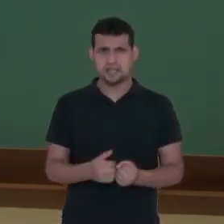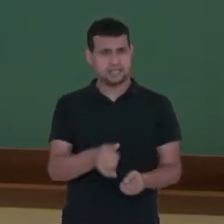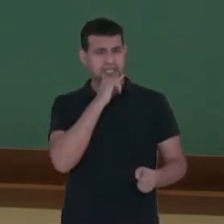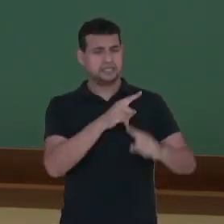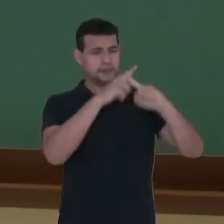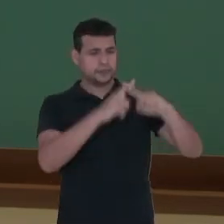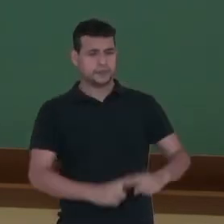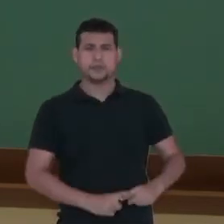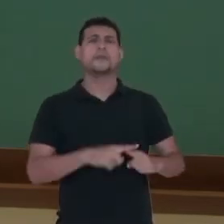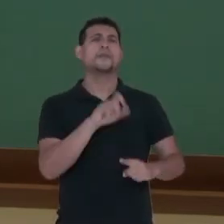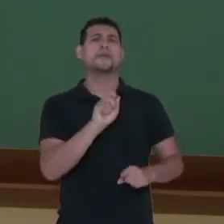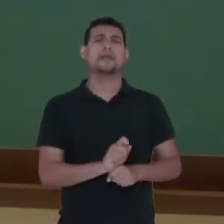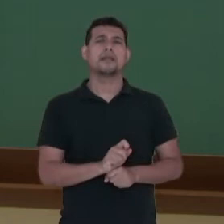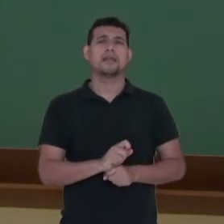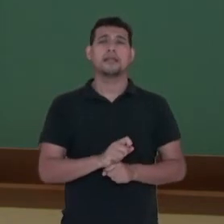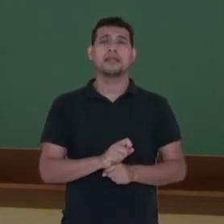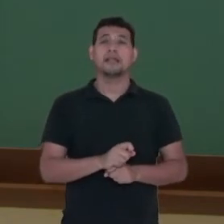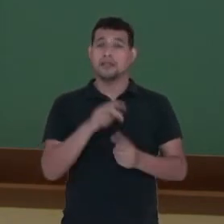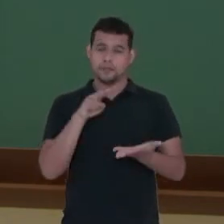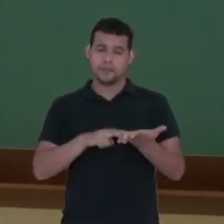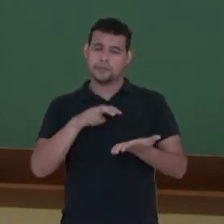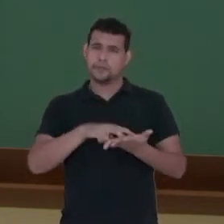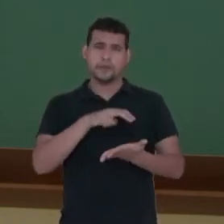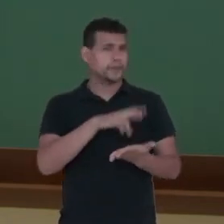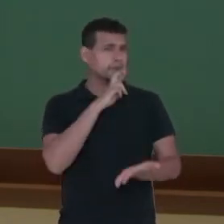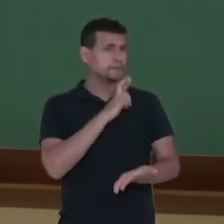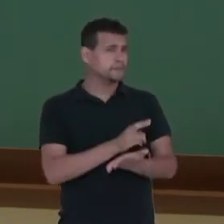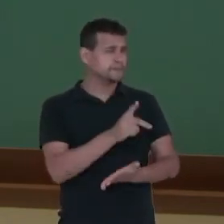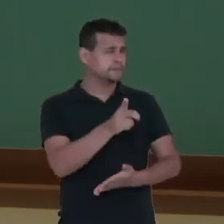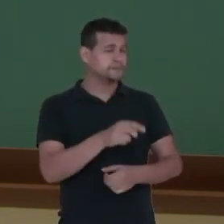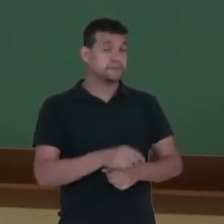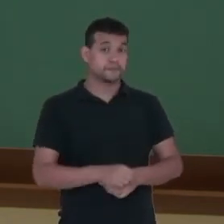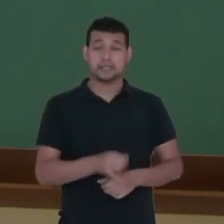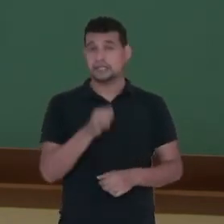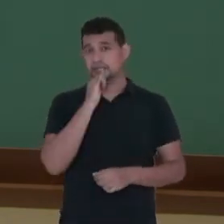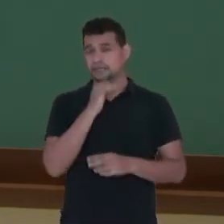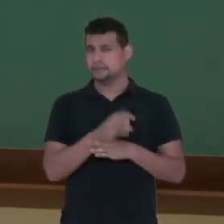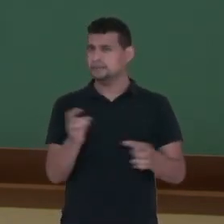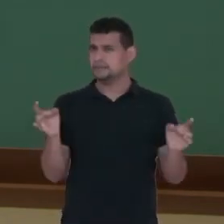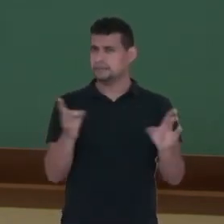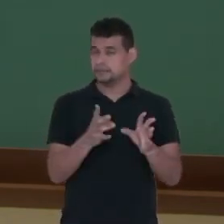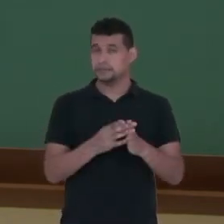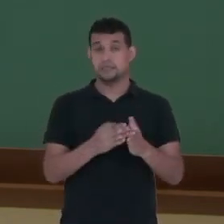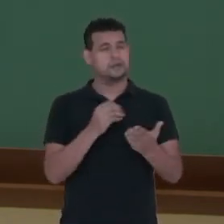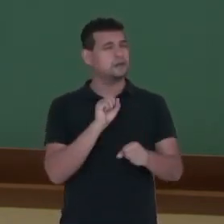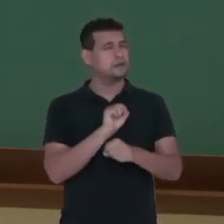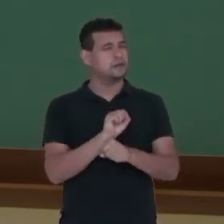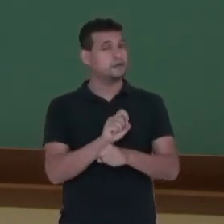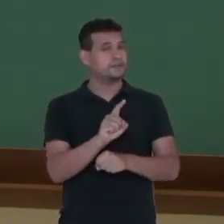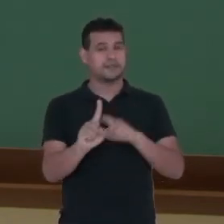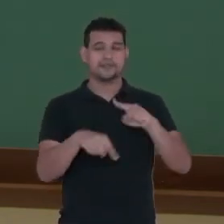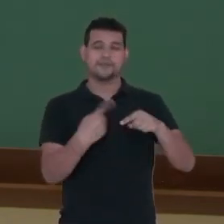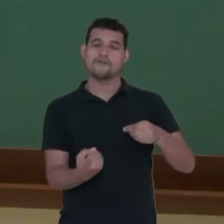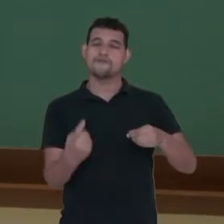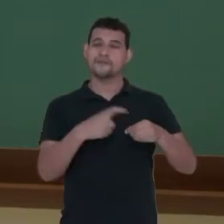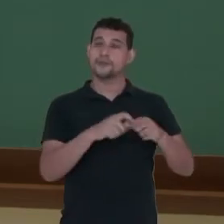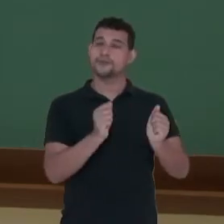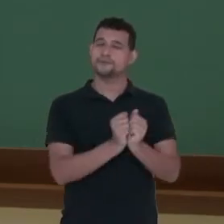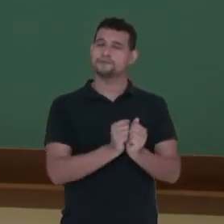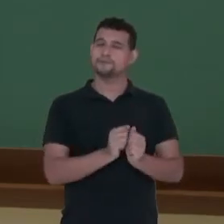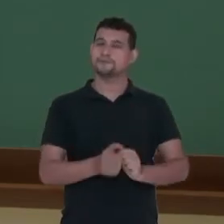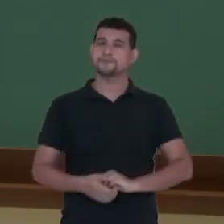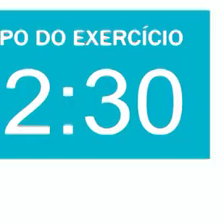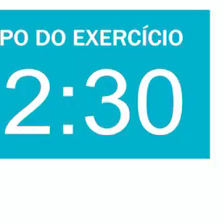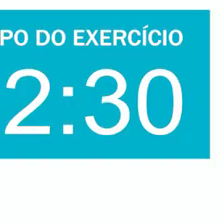de parkour? Justifique a sua resposta. Então, vamos dar um tempo e voltamos